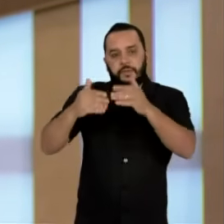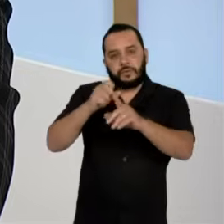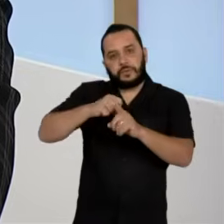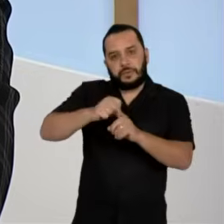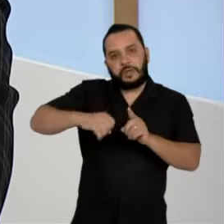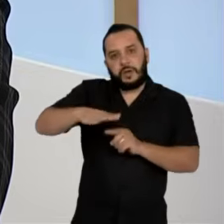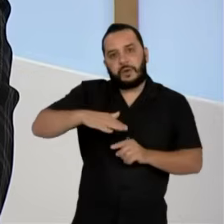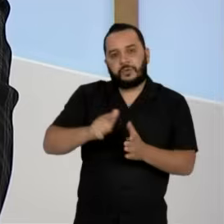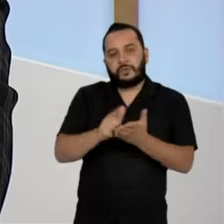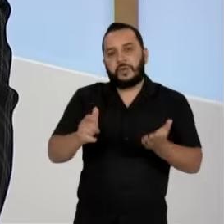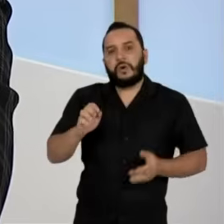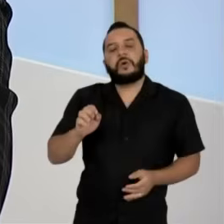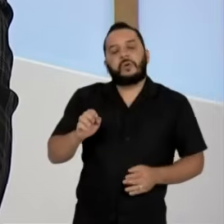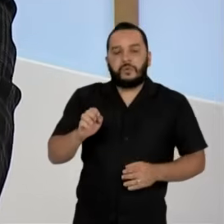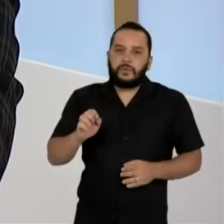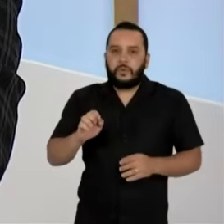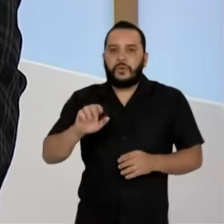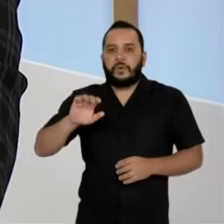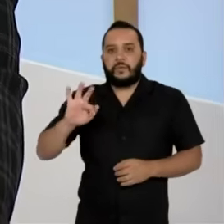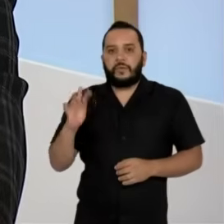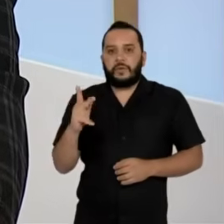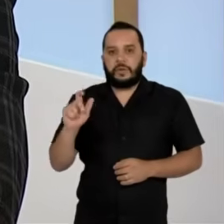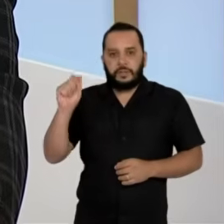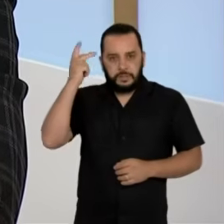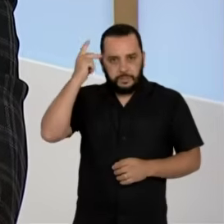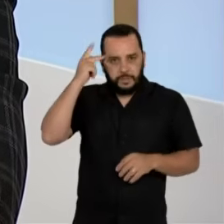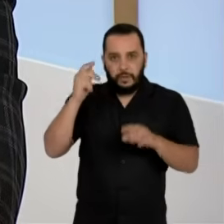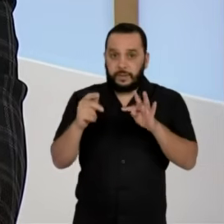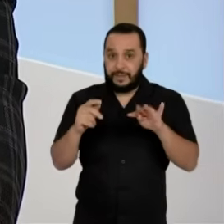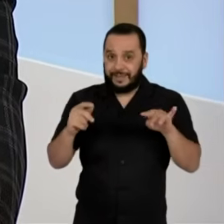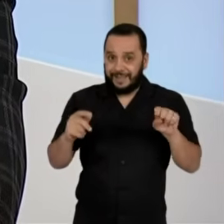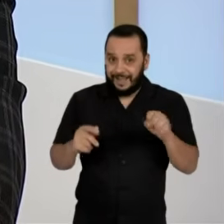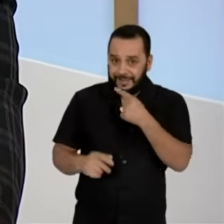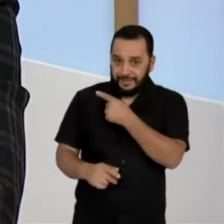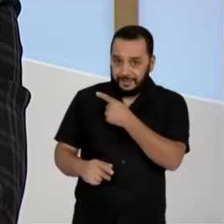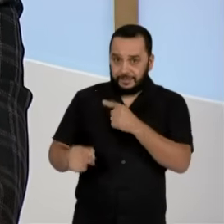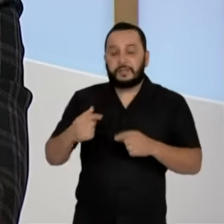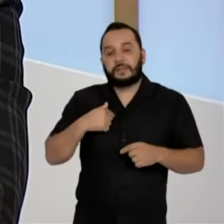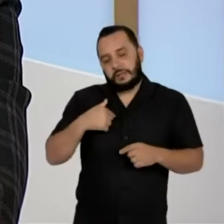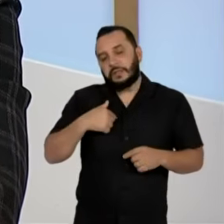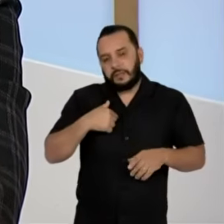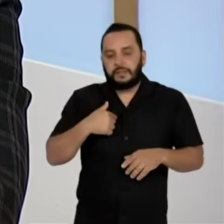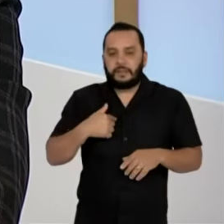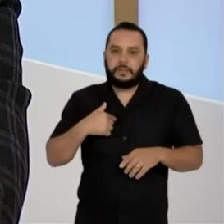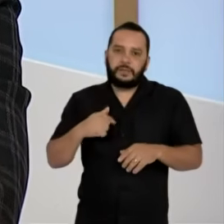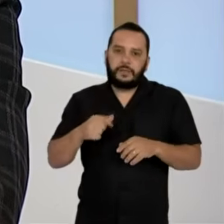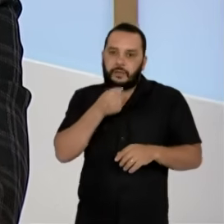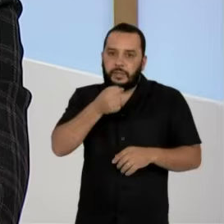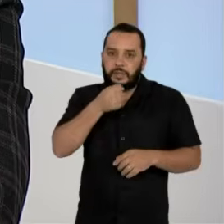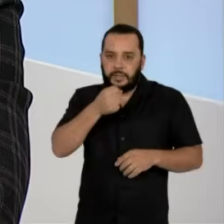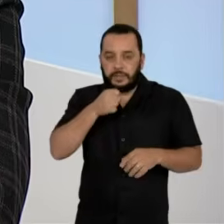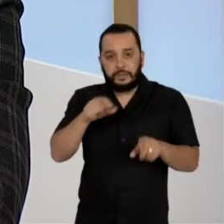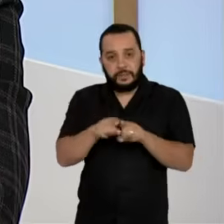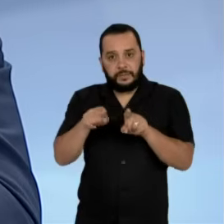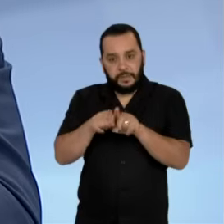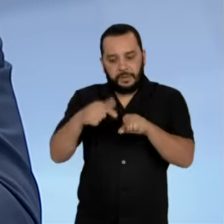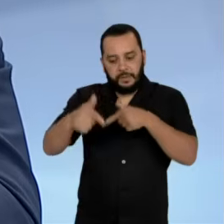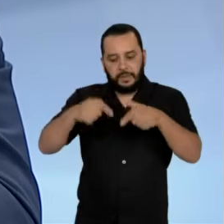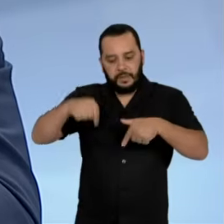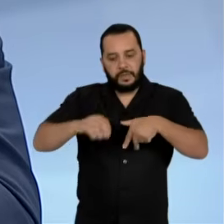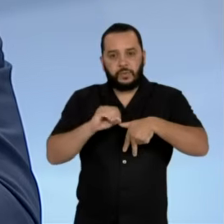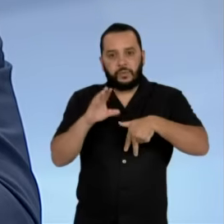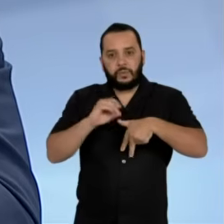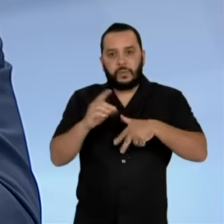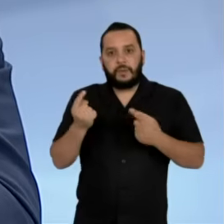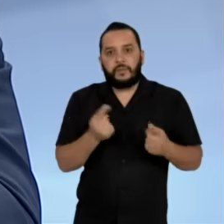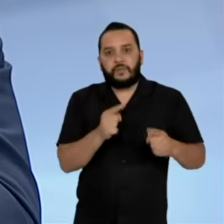Paulo. Marcelo Taz, ele é jornalista e apresentador do programa Provocações da TV Cultura.